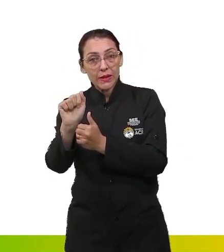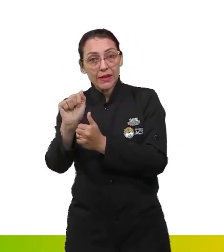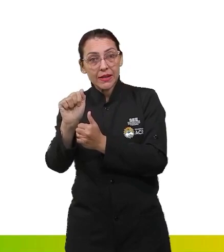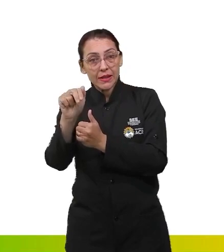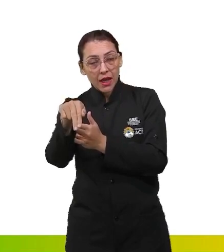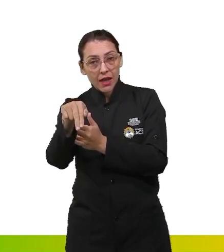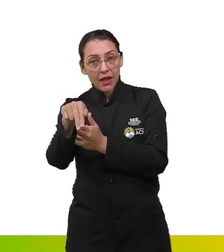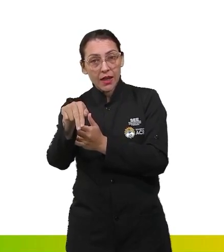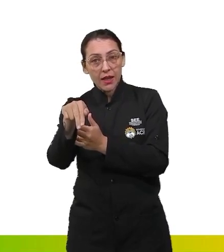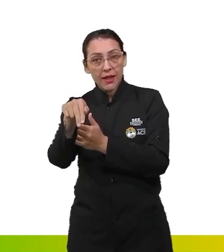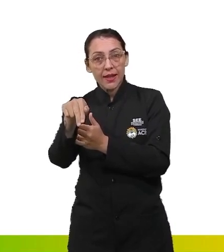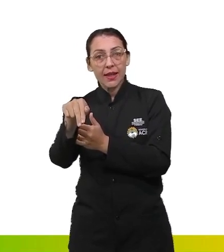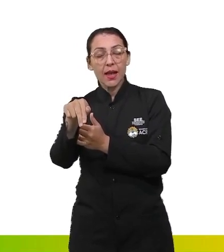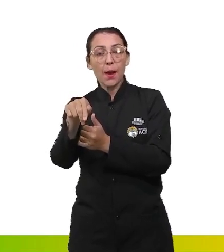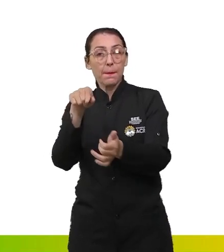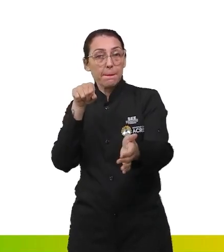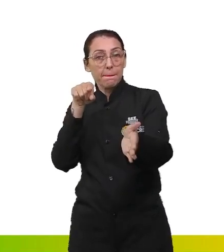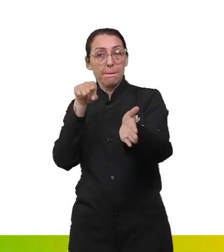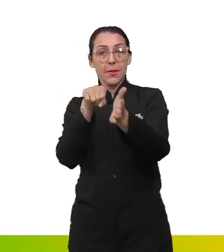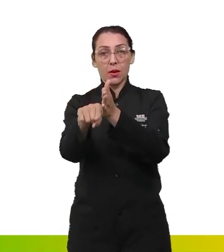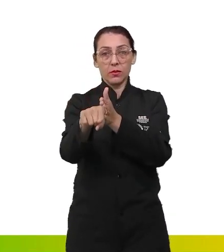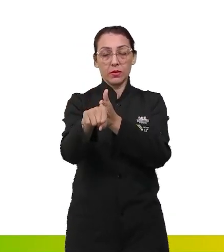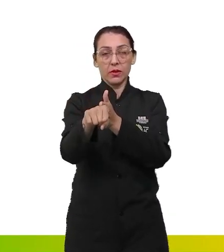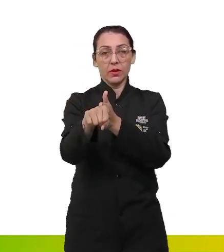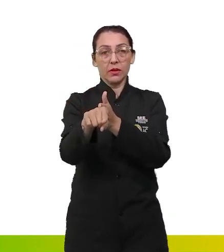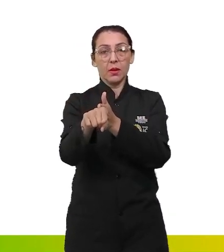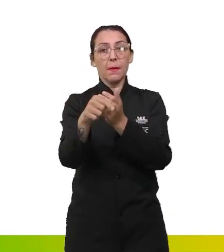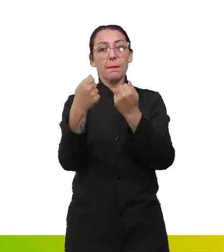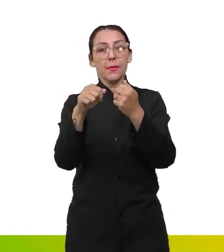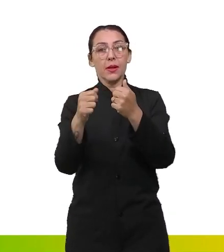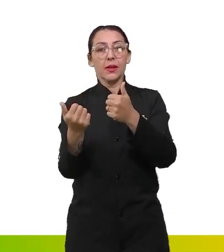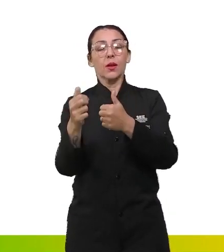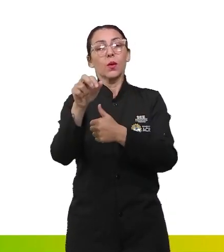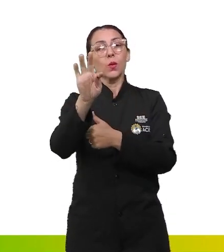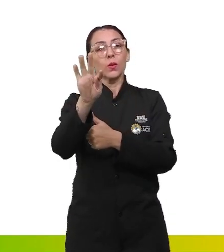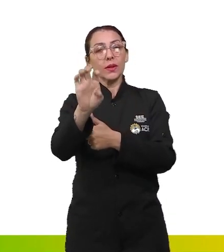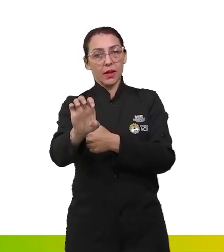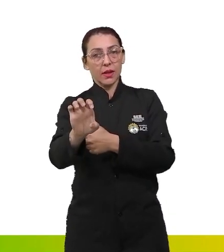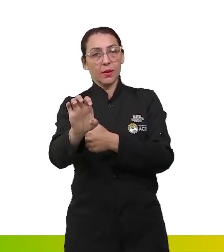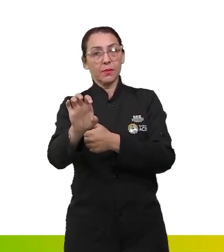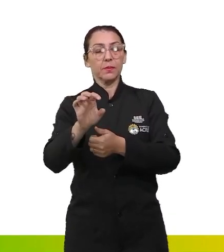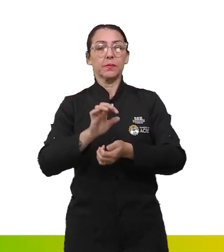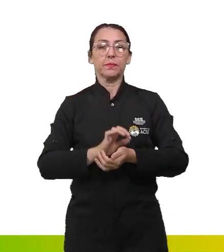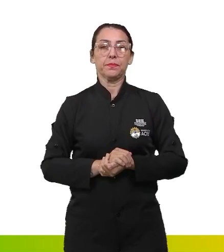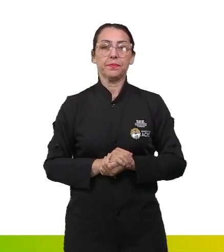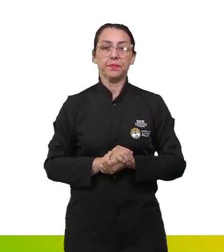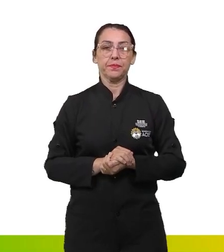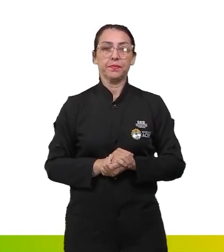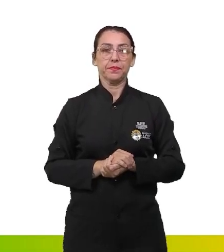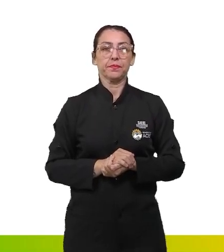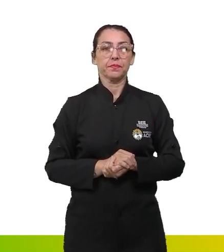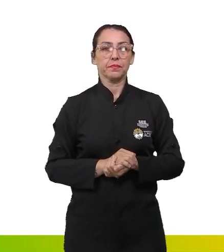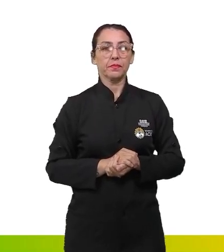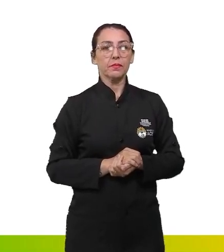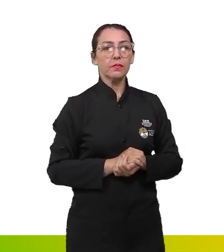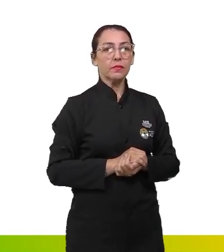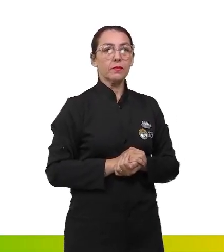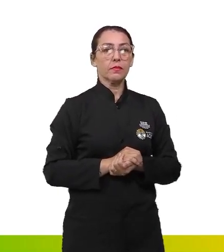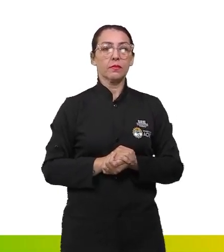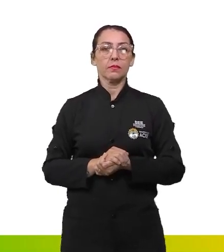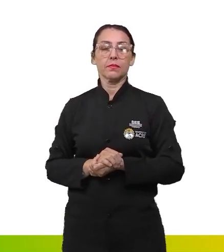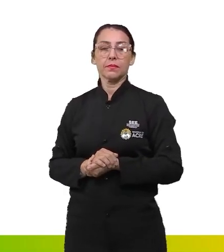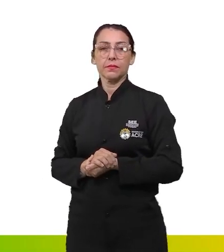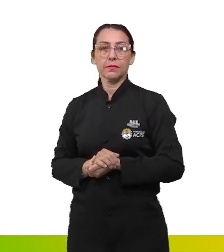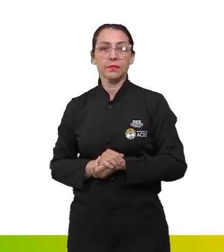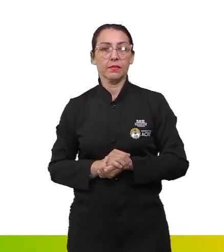te perguntando, eu tenho que colocar o te. Aí, pronto. Te gusta?